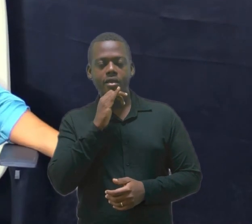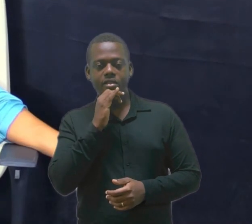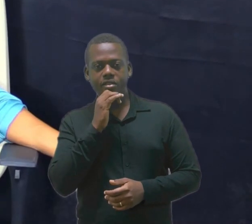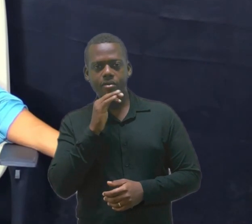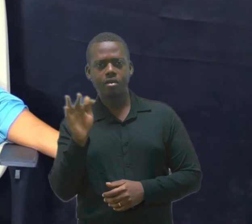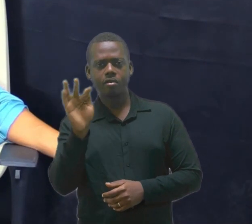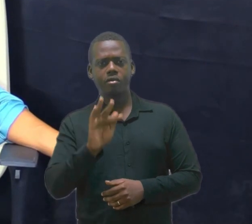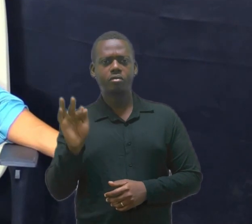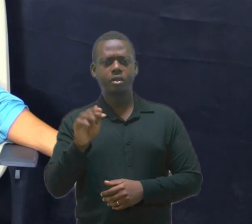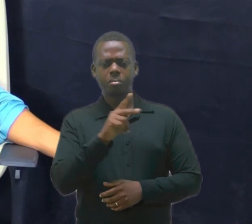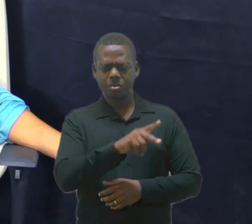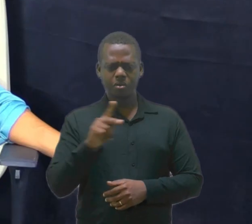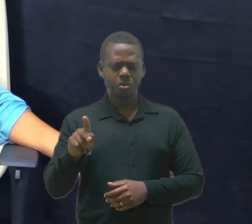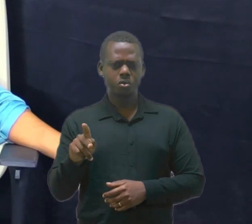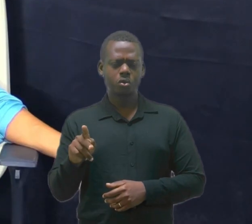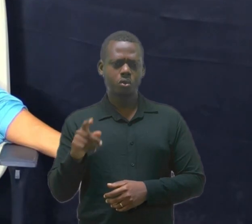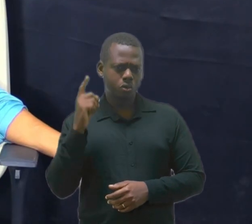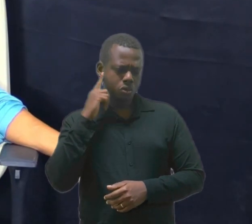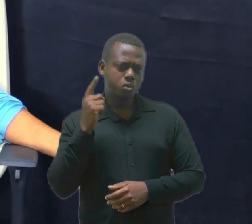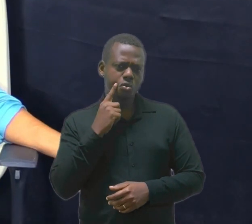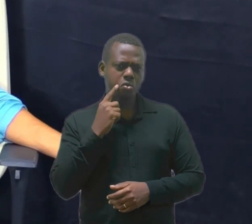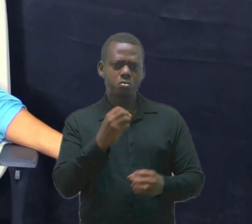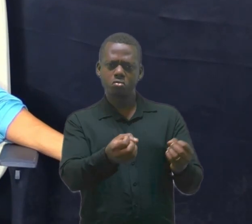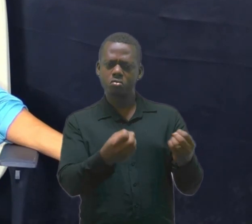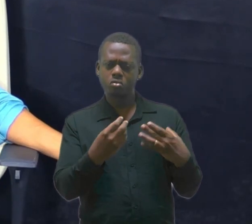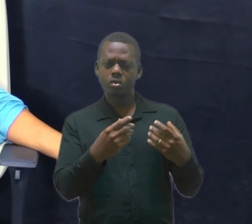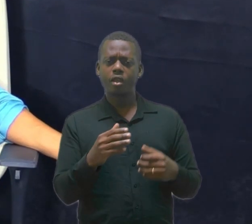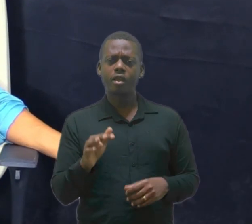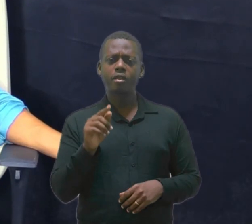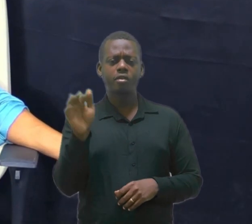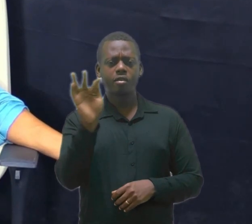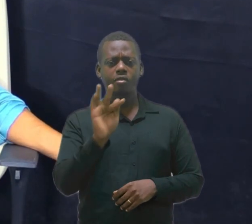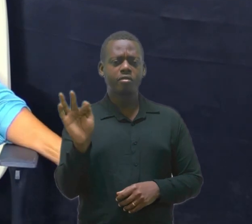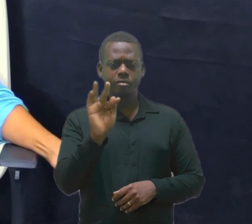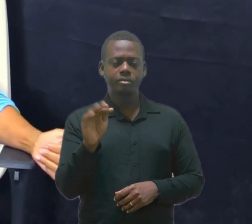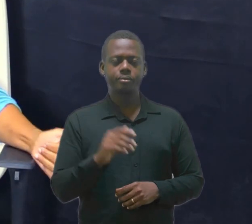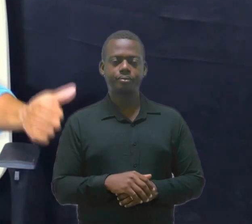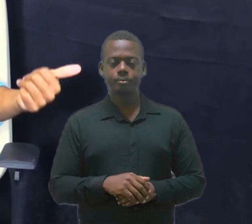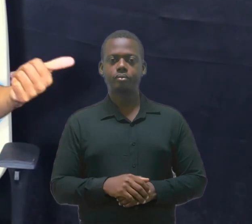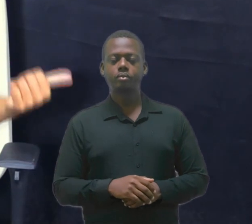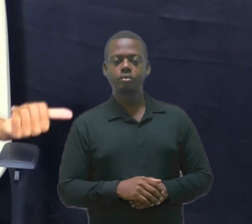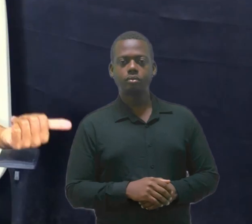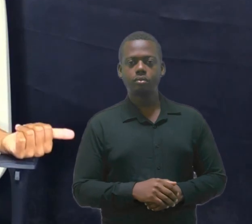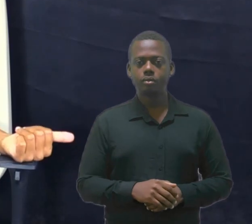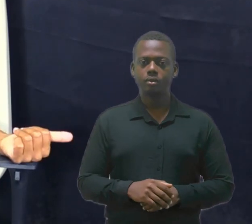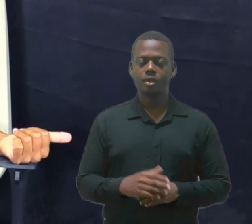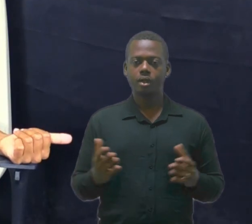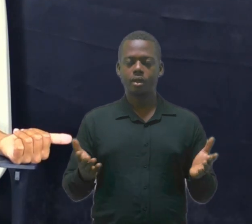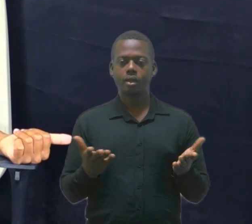professores surdos. Sim. Meus professores na faculdade, professores surdos. Ô, Tati, Nós temos o que